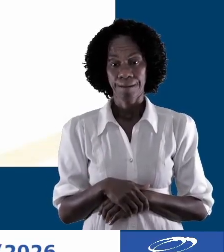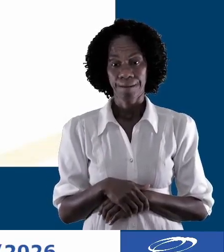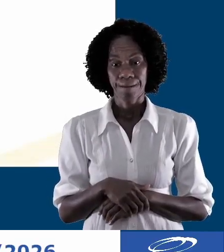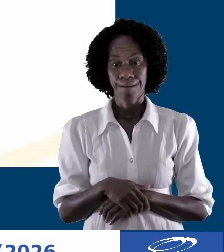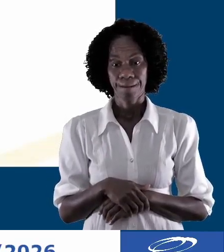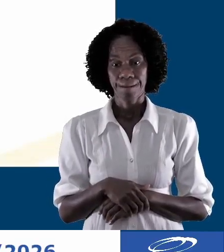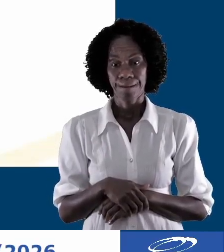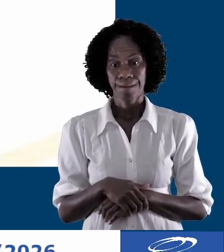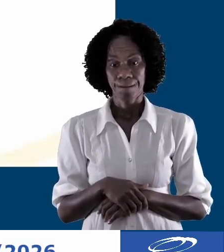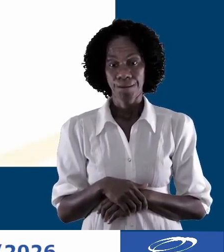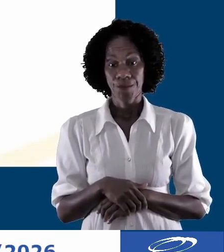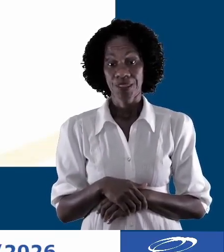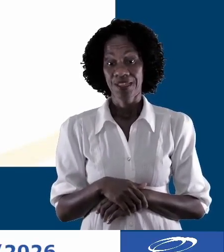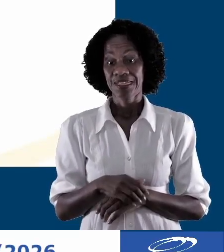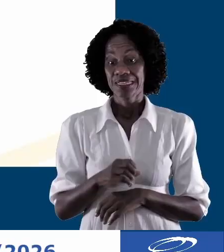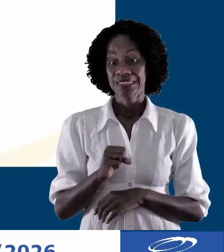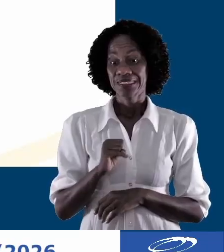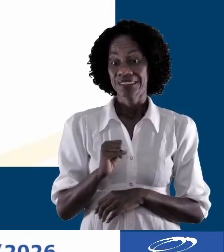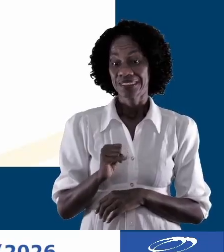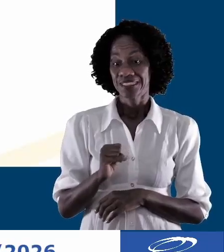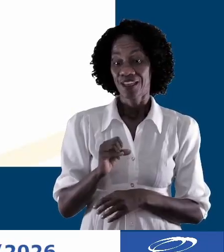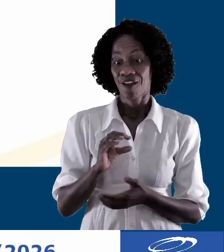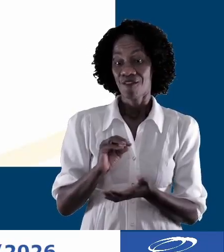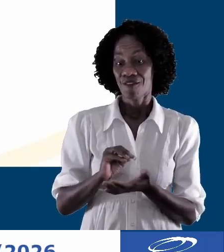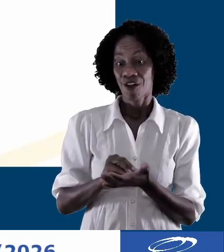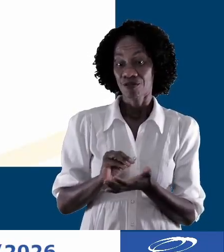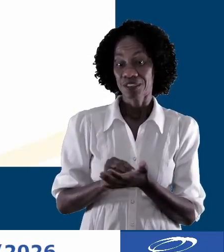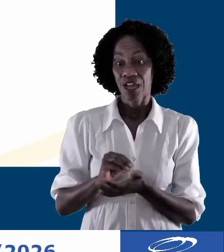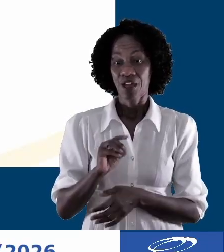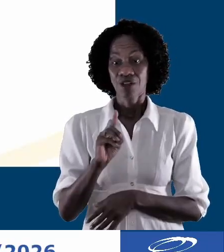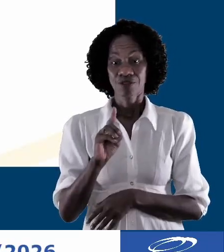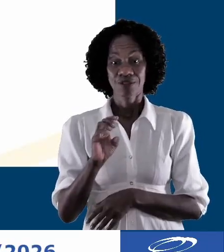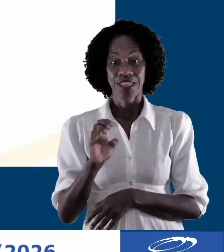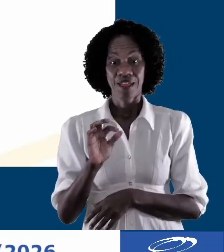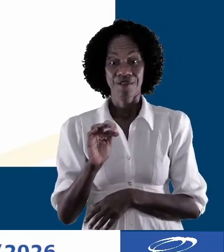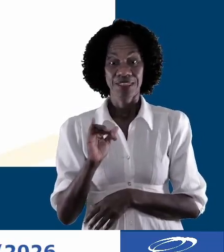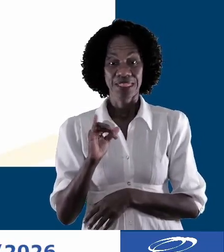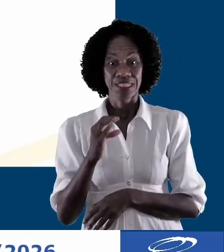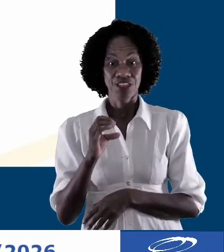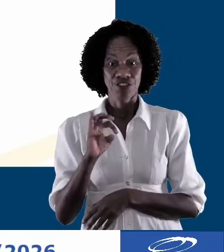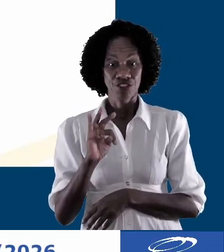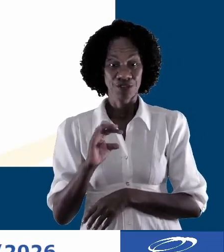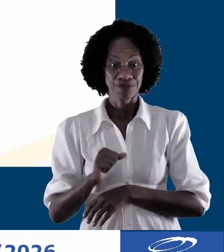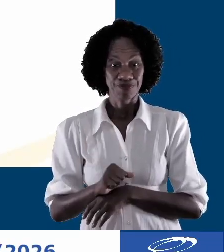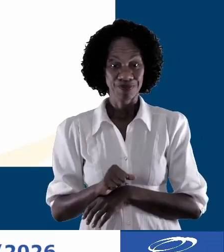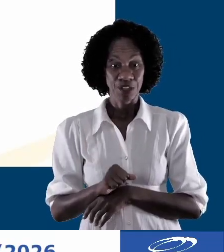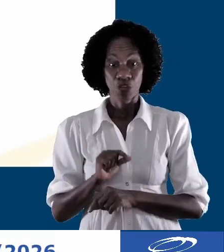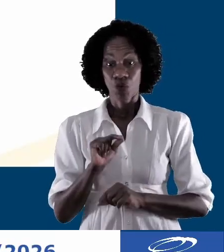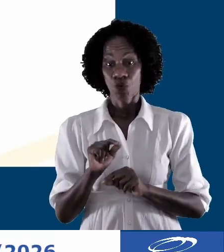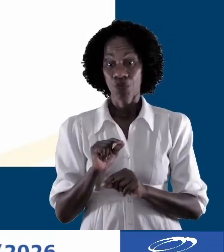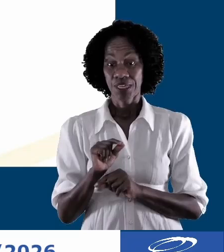Na ausência do déficit, a indicação de cirurgia é a instabilidade,